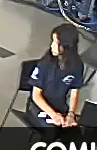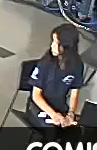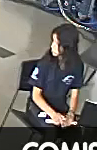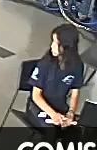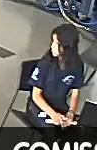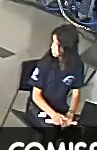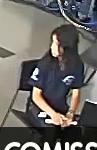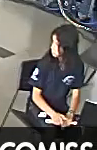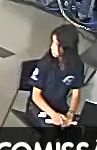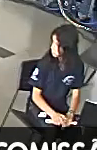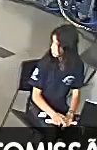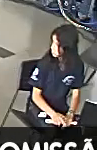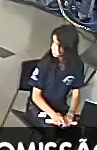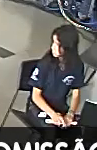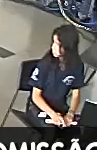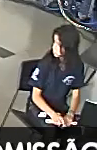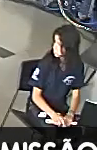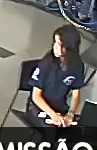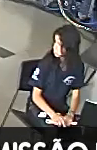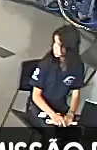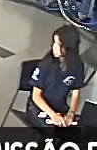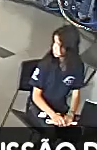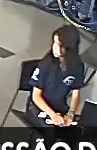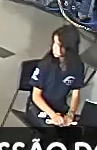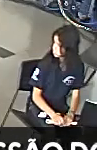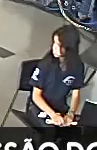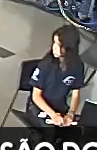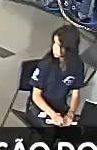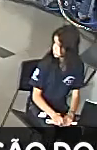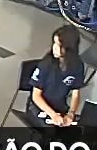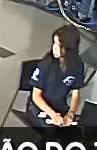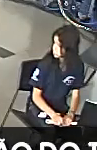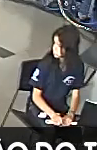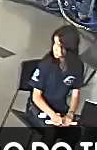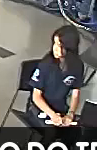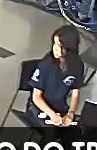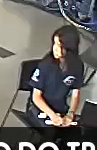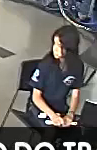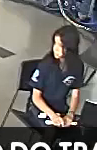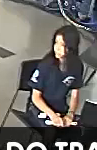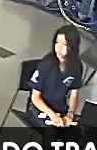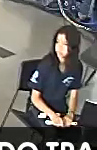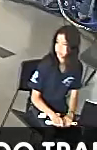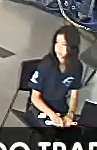né, a homenagem, tá bom, gente? Então é só uma formalidade aqui.